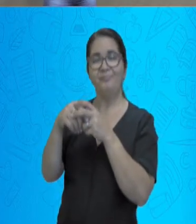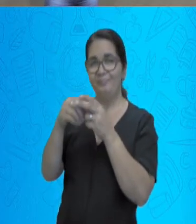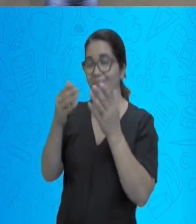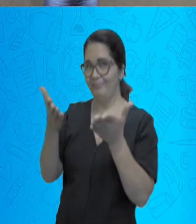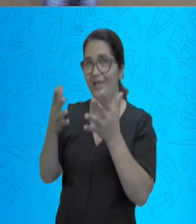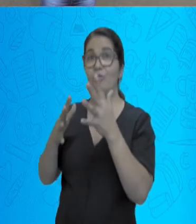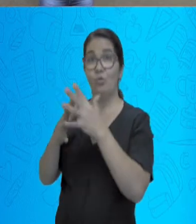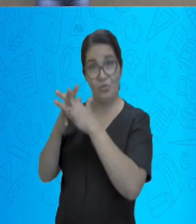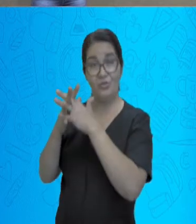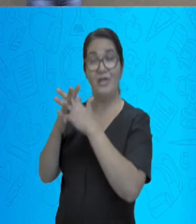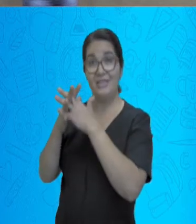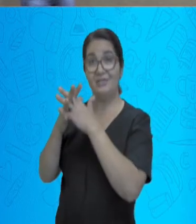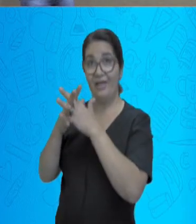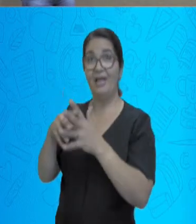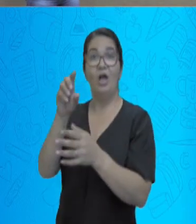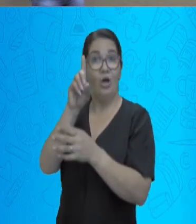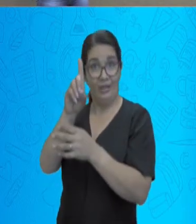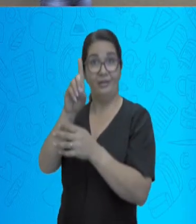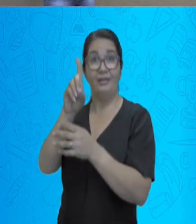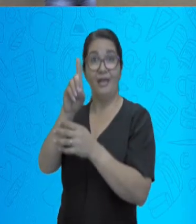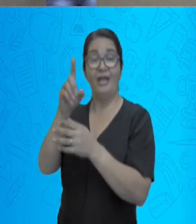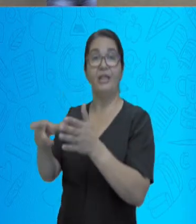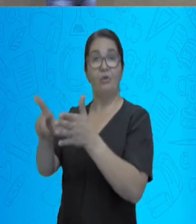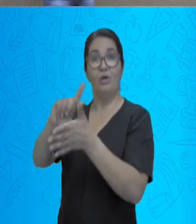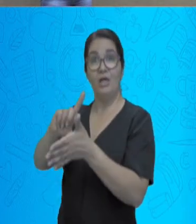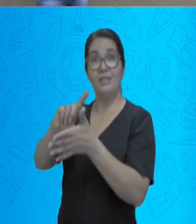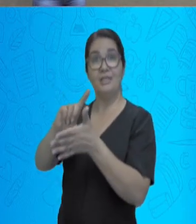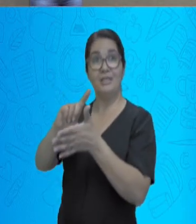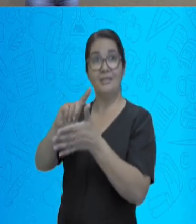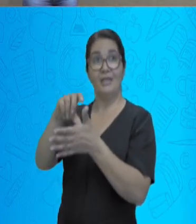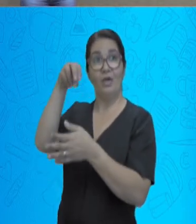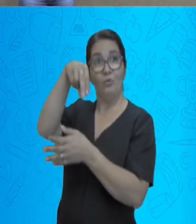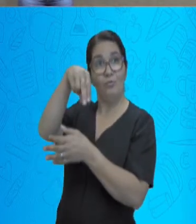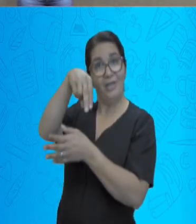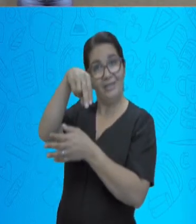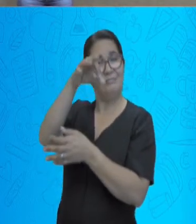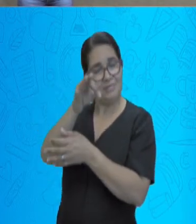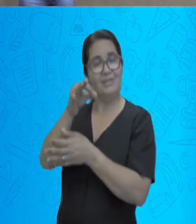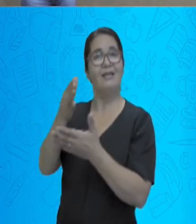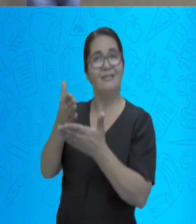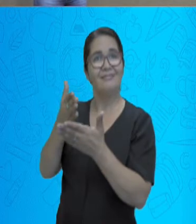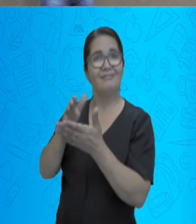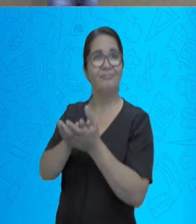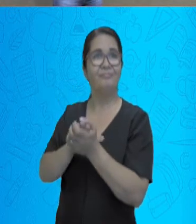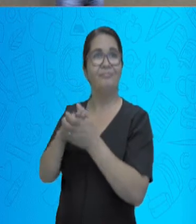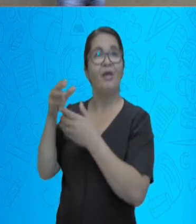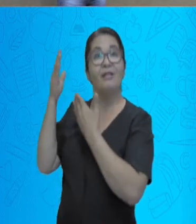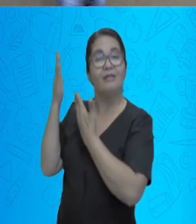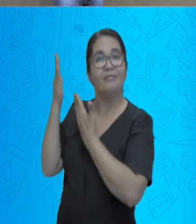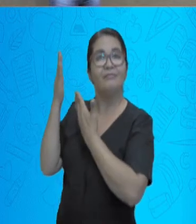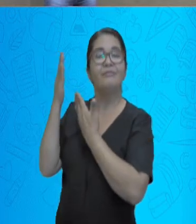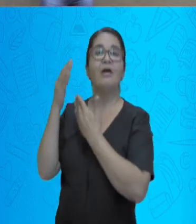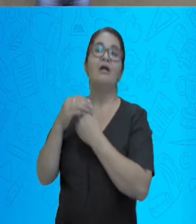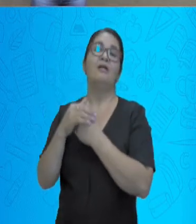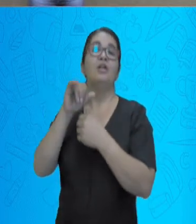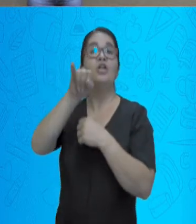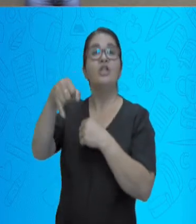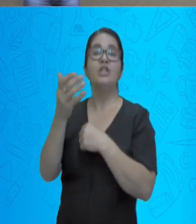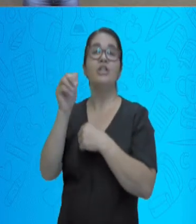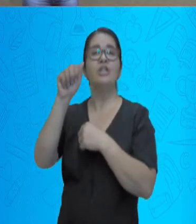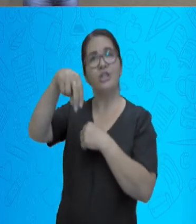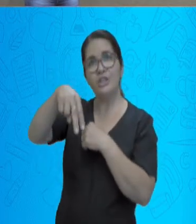bem, escrita de forma correta. Jantar. Quem vem antes da letra T na palavra jantar? O